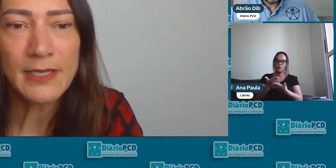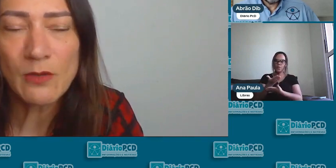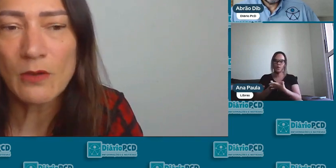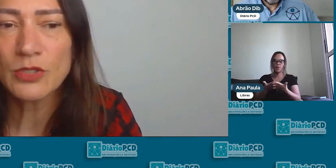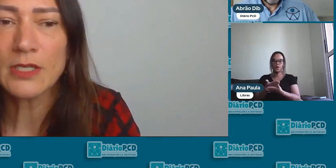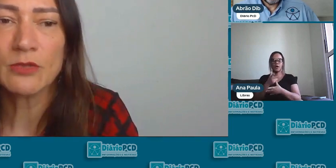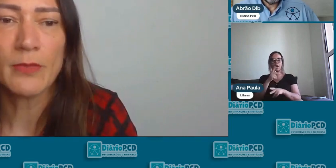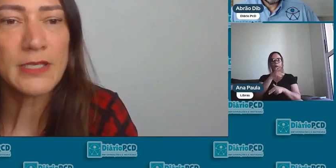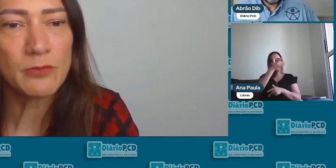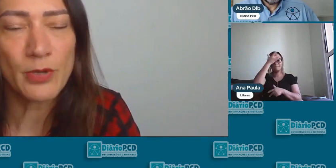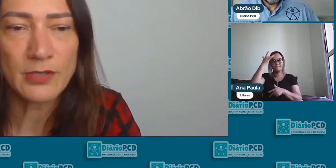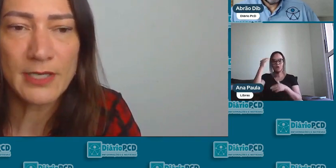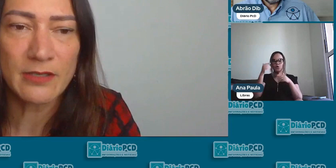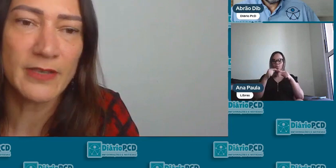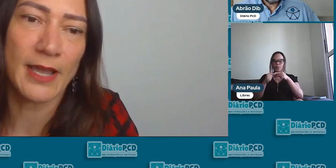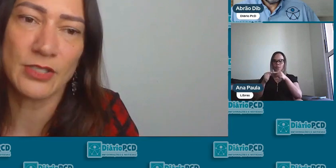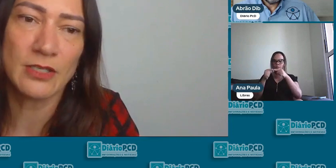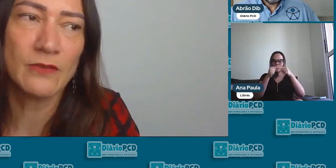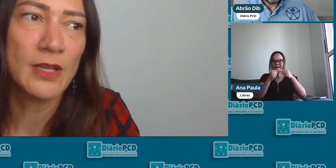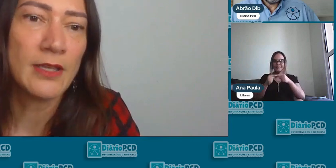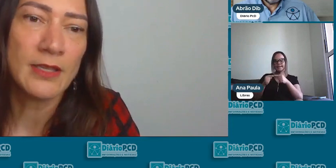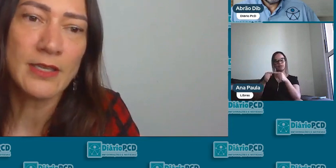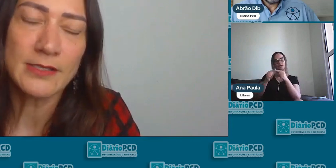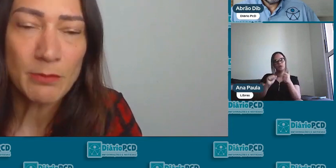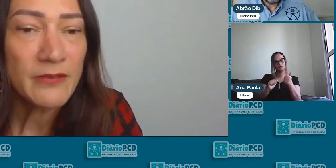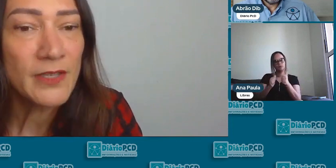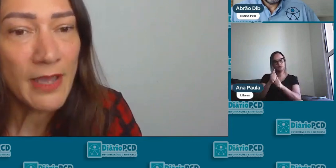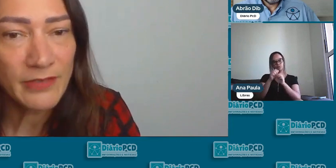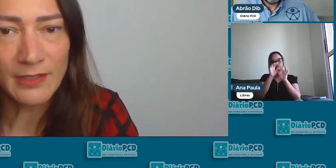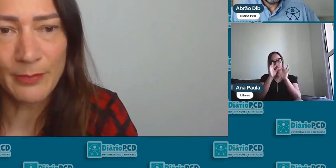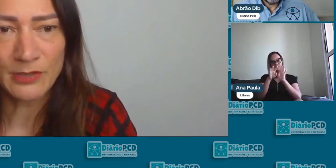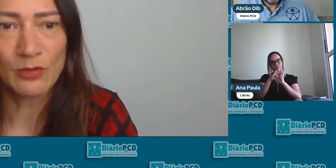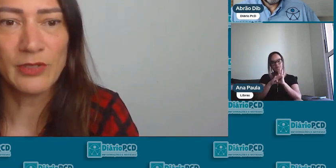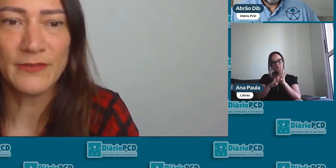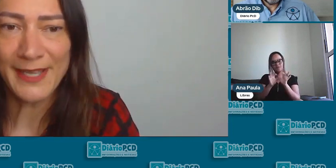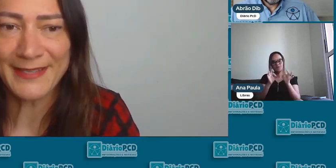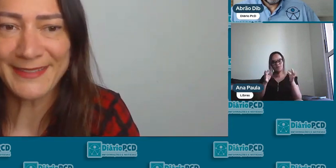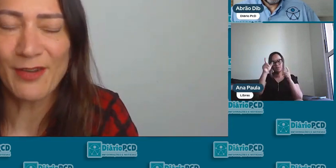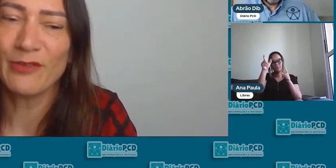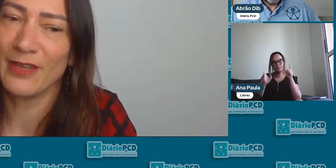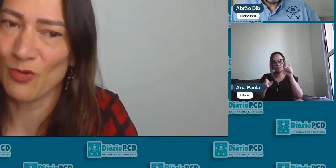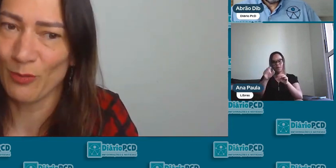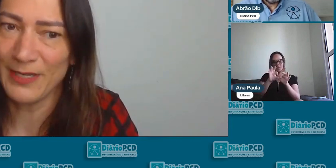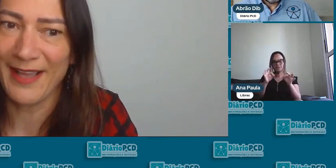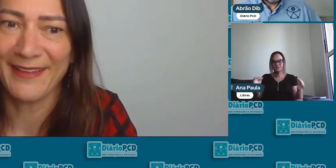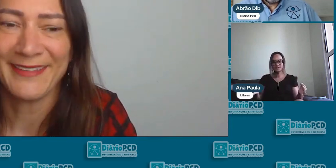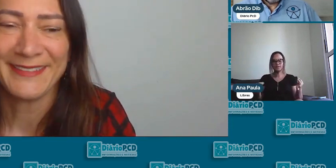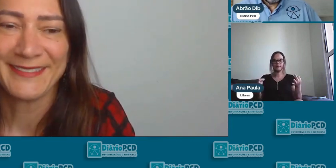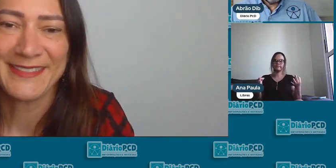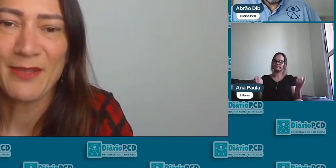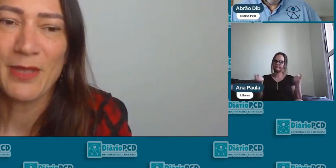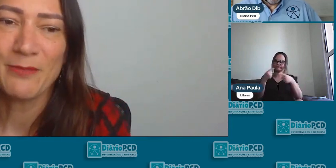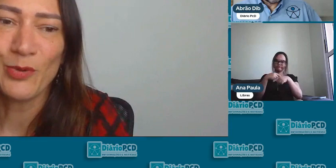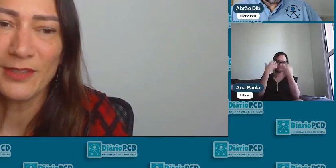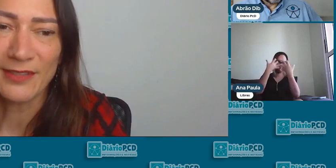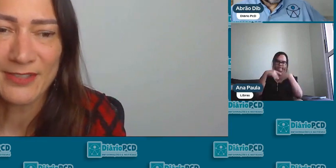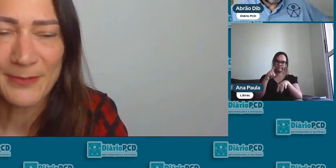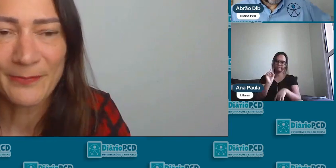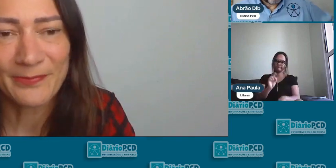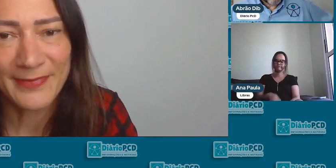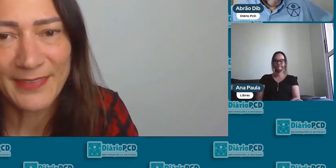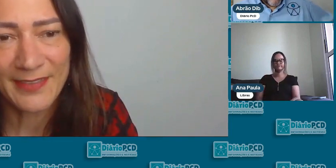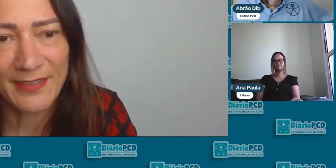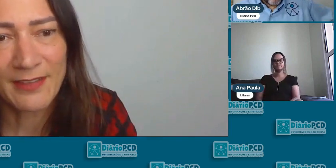mesma língua, utilize o mesmo processo avaliativo e simplifique a vida da pessoa com deficiência, né? Ao invés de complicar. Isso é bem